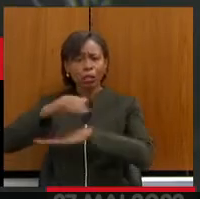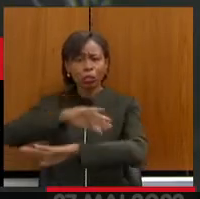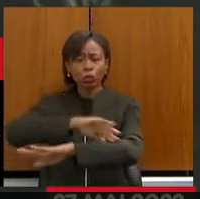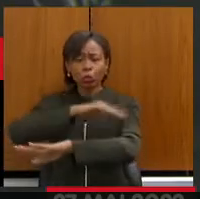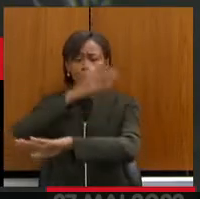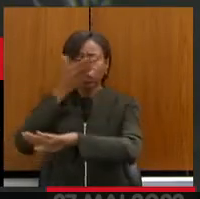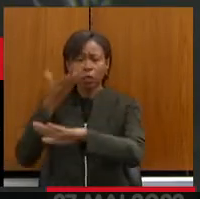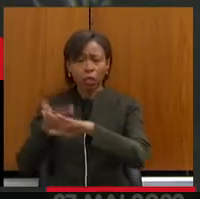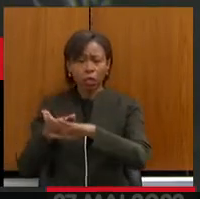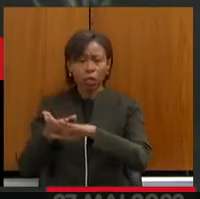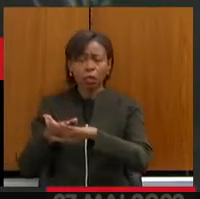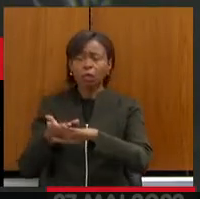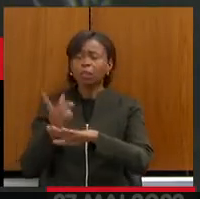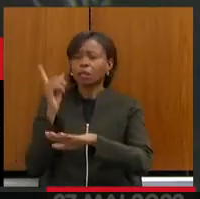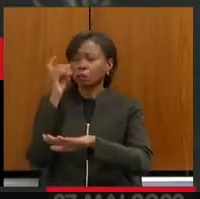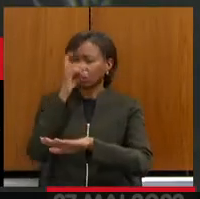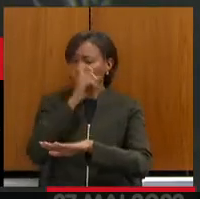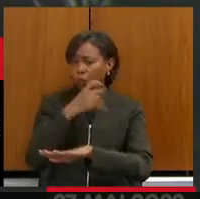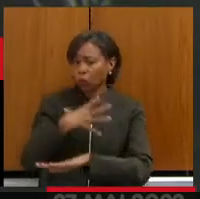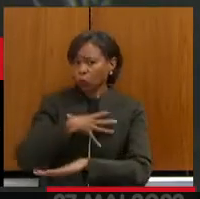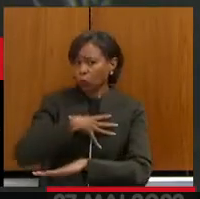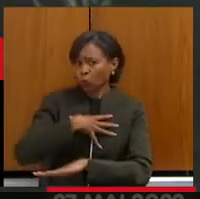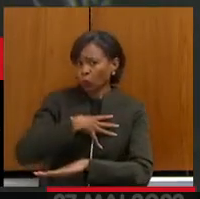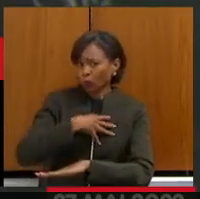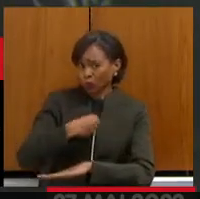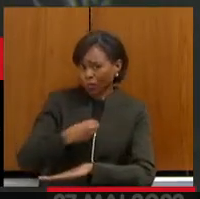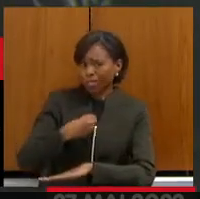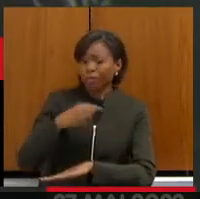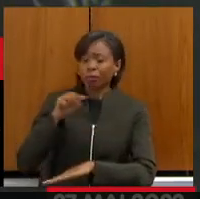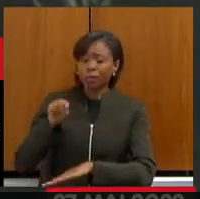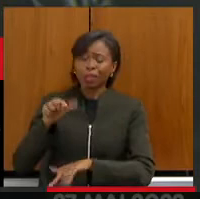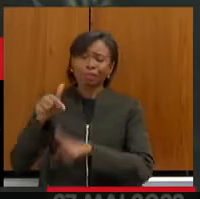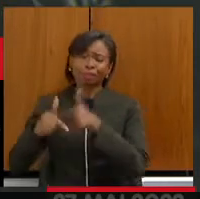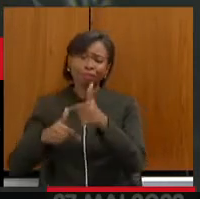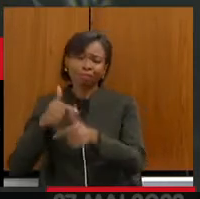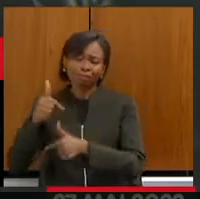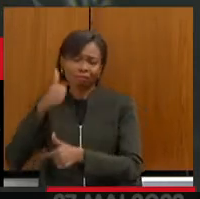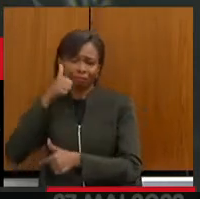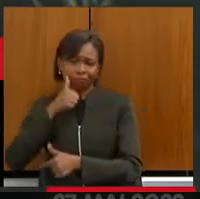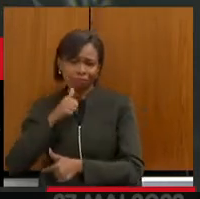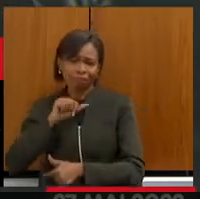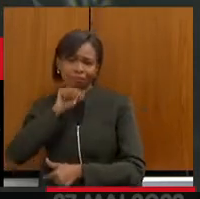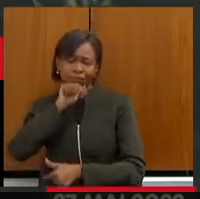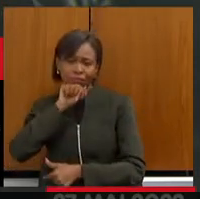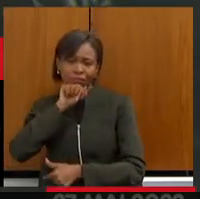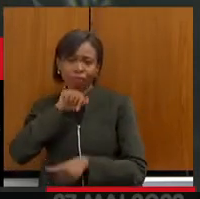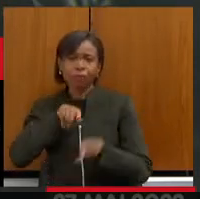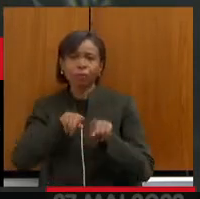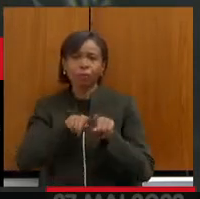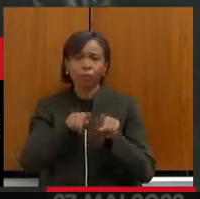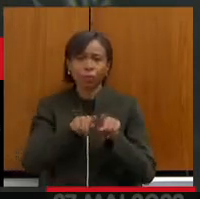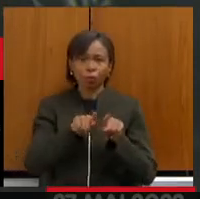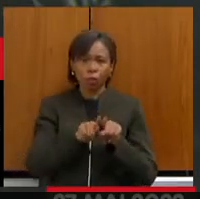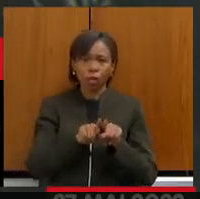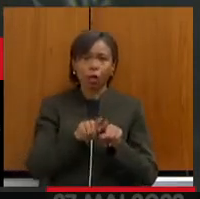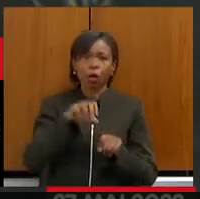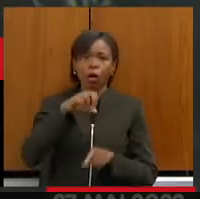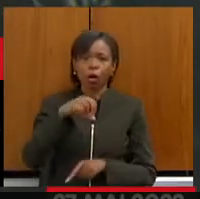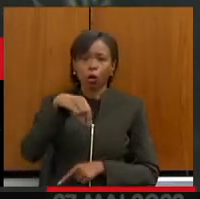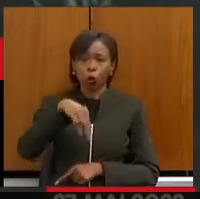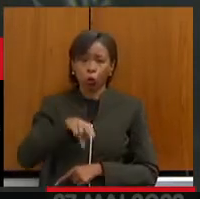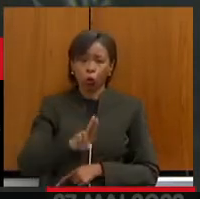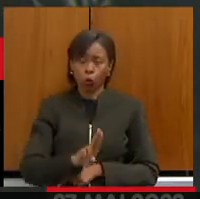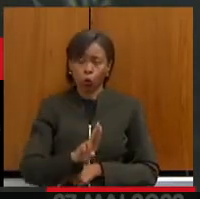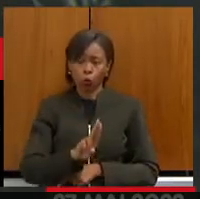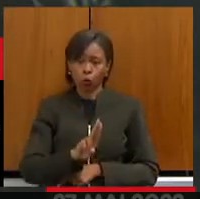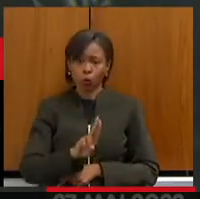o trabalho eo cuidado dos filhos a declaração das Nações Unidas sobre o direito dos povos indígenas que reconhece o